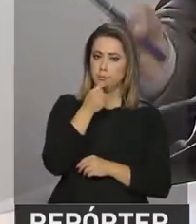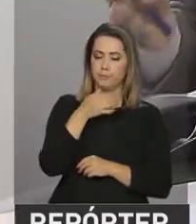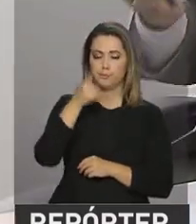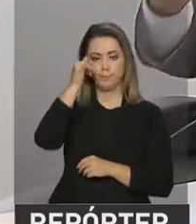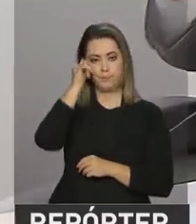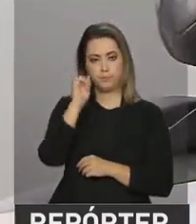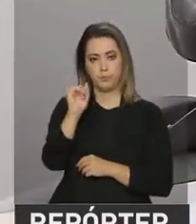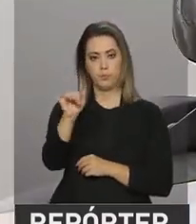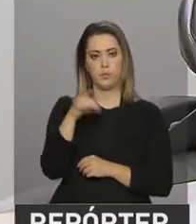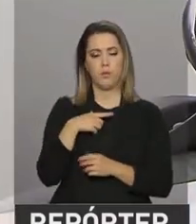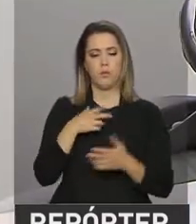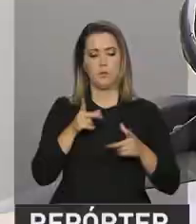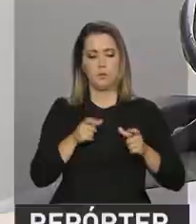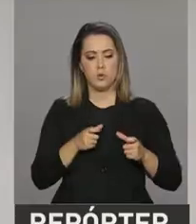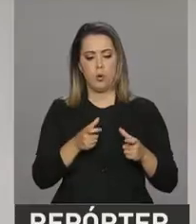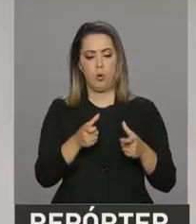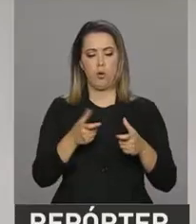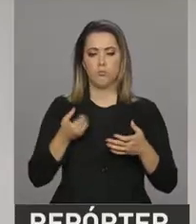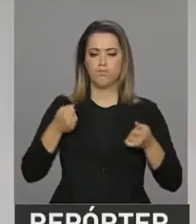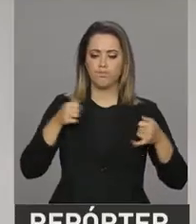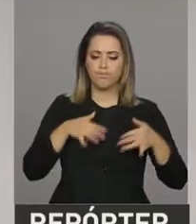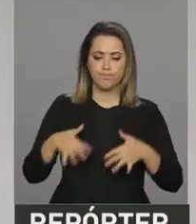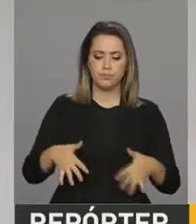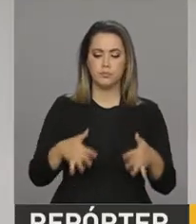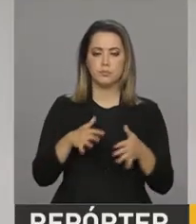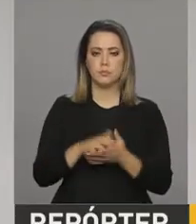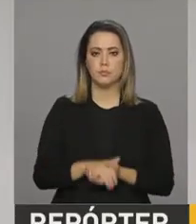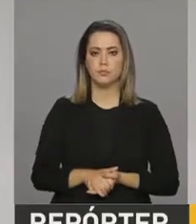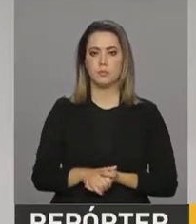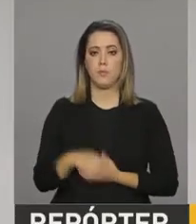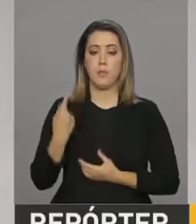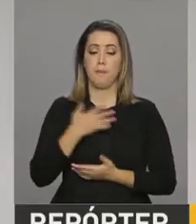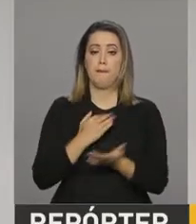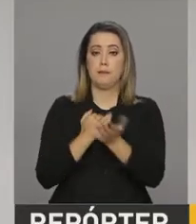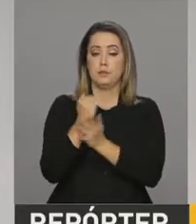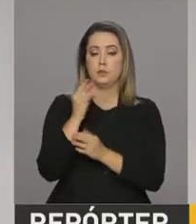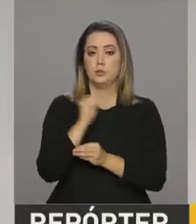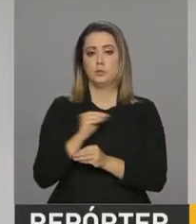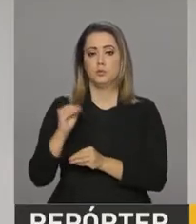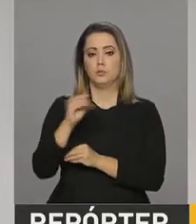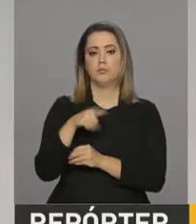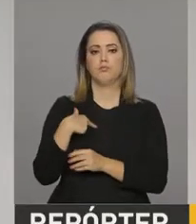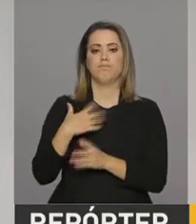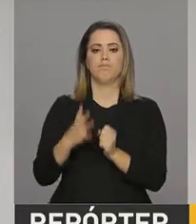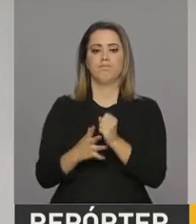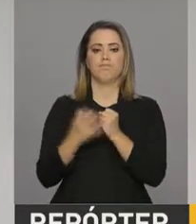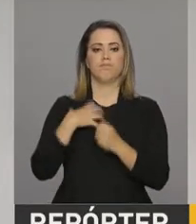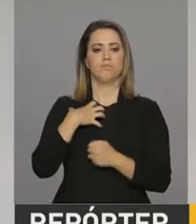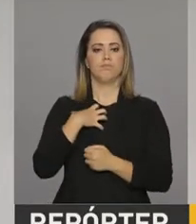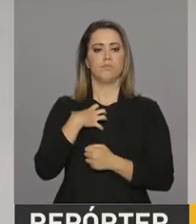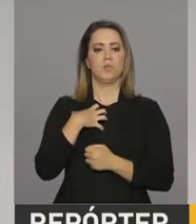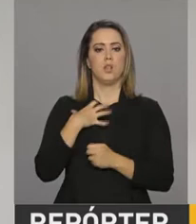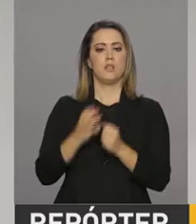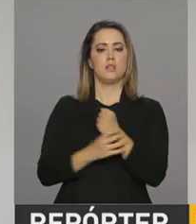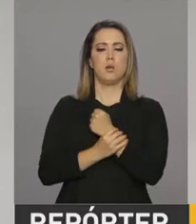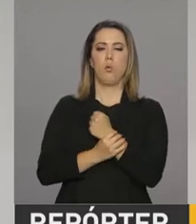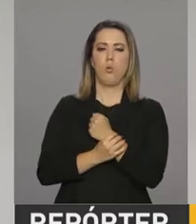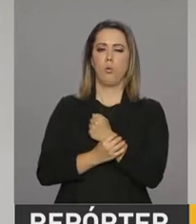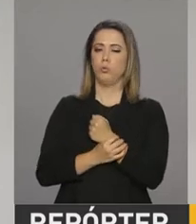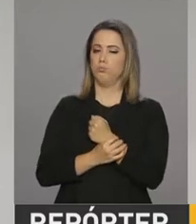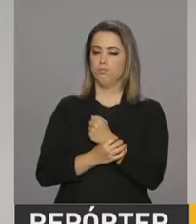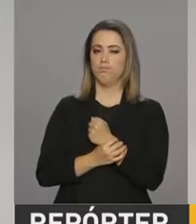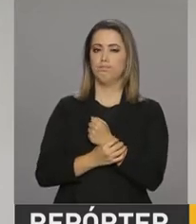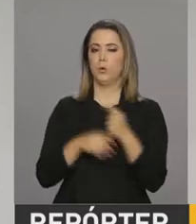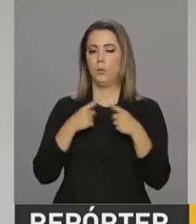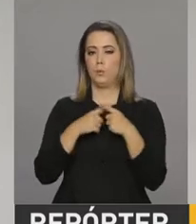que a doença se espalhe pelo corpo. Quando a gente começa a fazer o tratamento, a gente fica seguro. Tá seguro